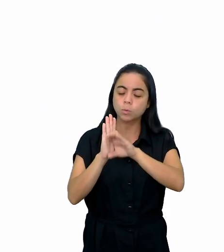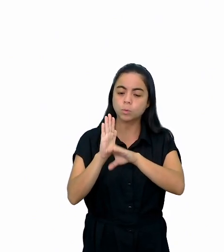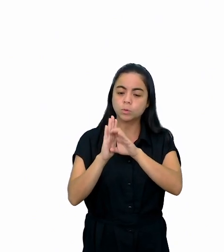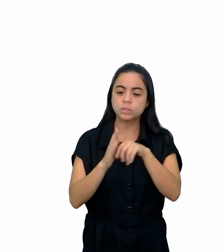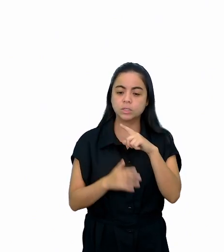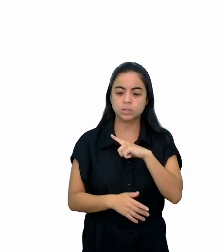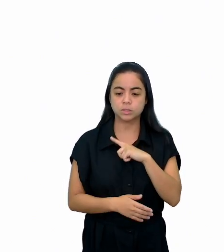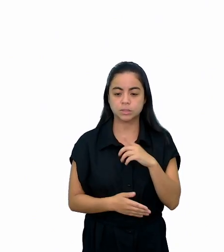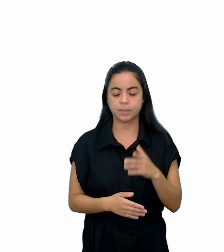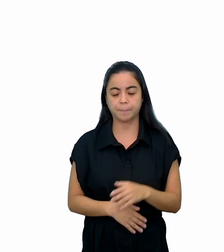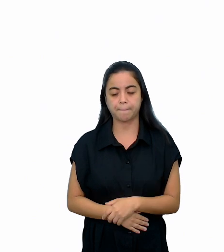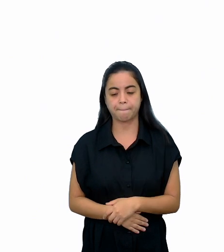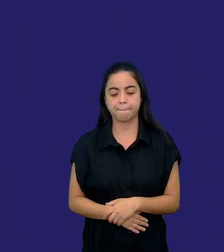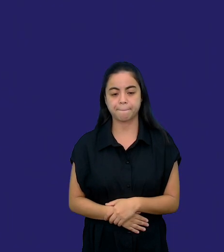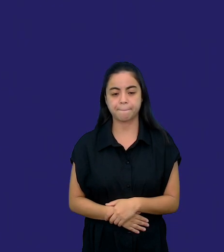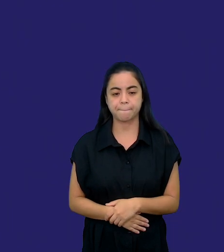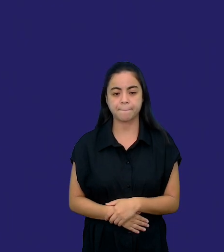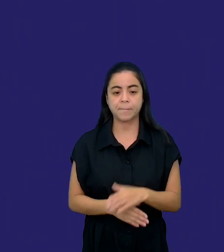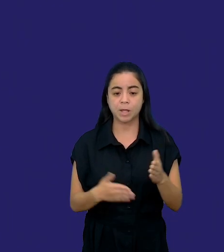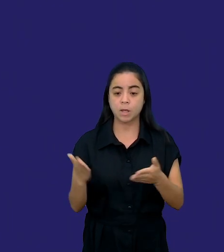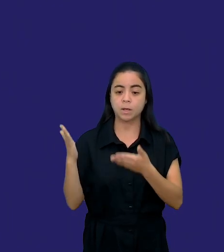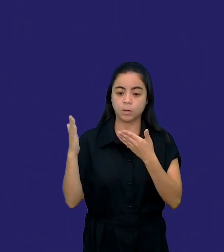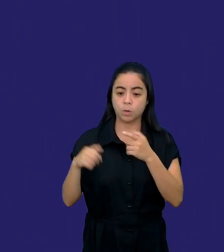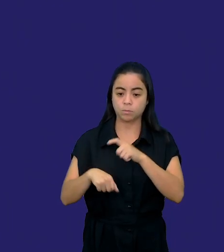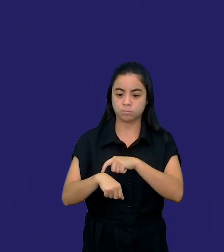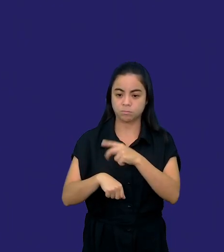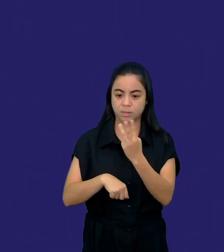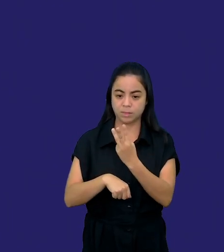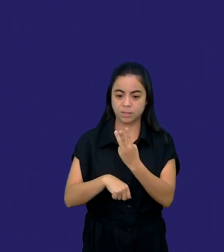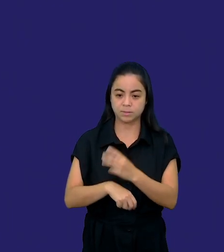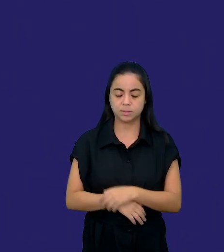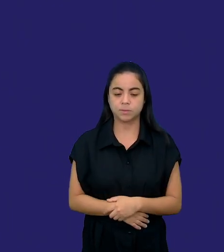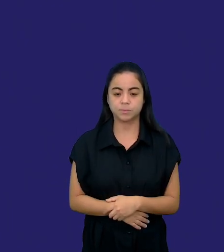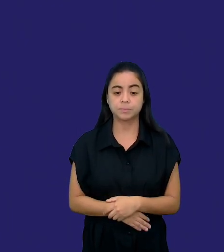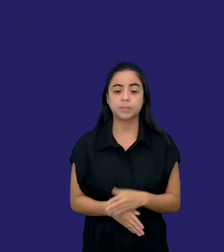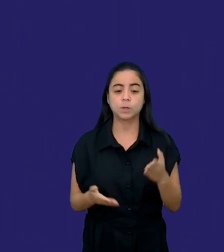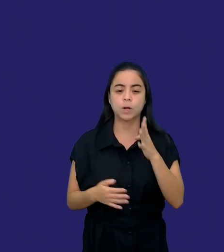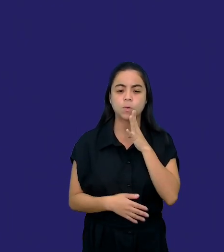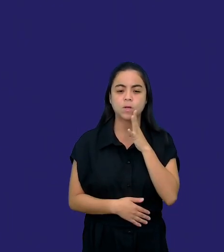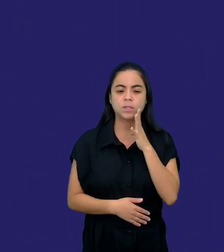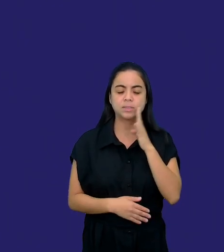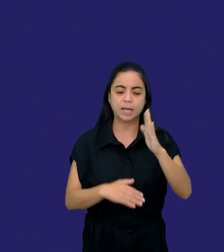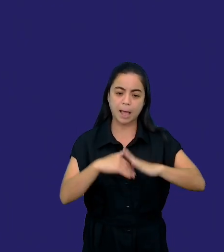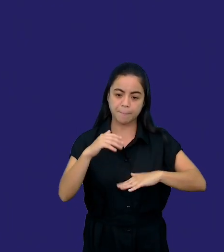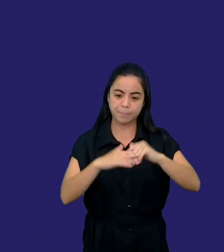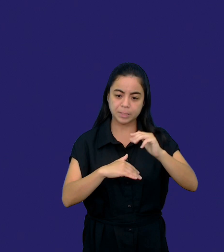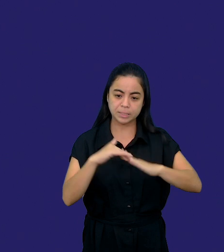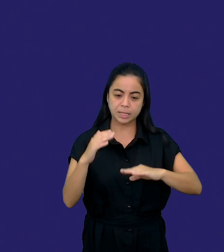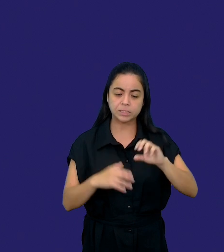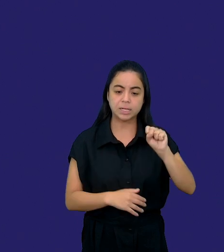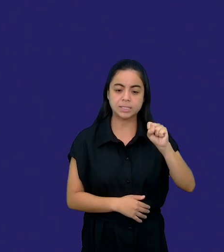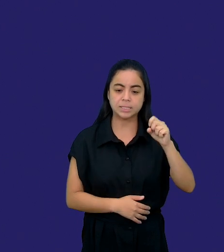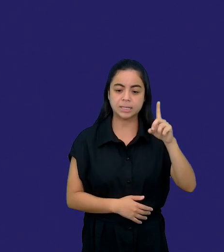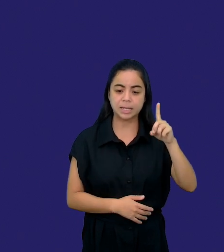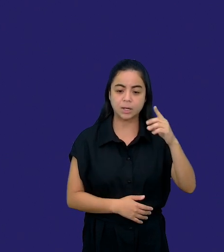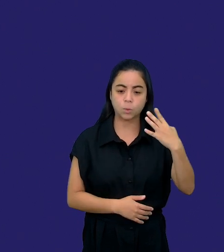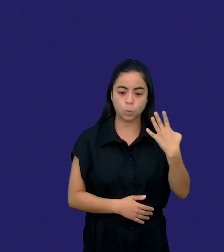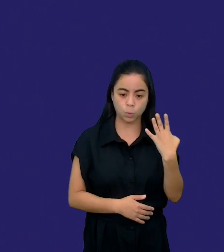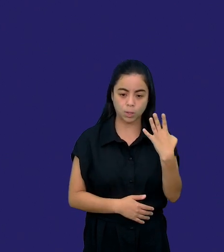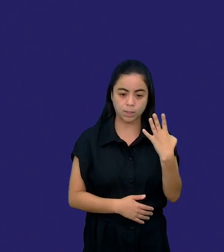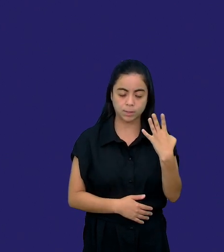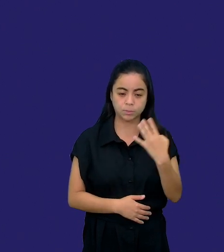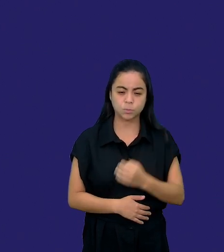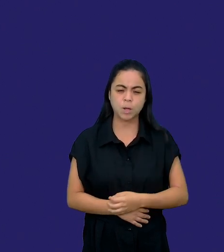tratou agora. Vamos para o nosso terceiro momento? A gente vai conhecer agora a habilidade da sequência didática 4